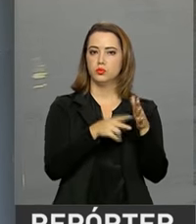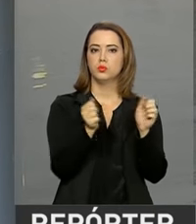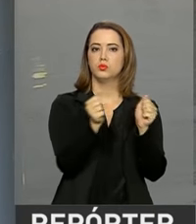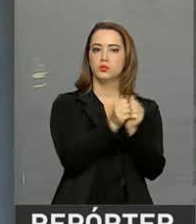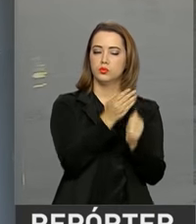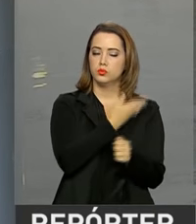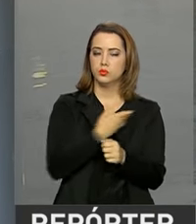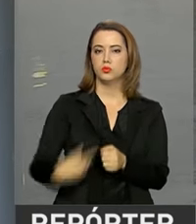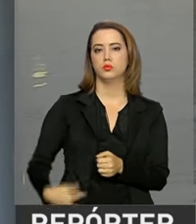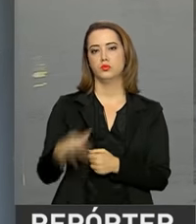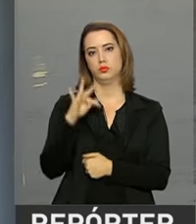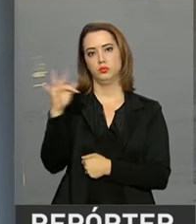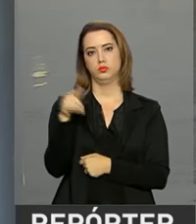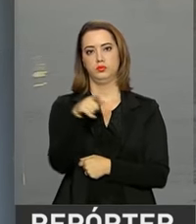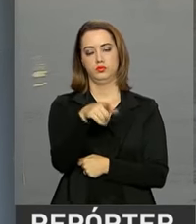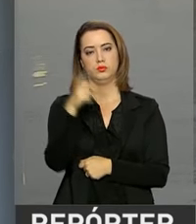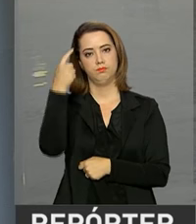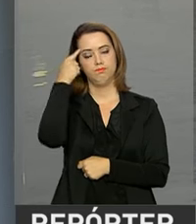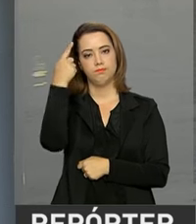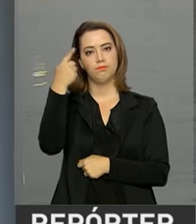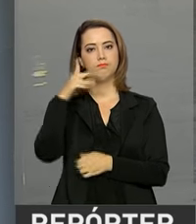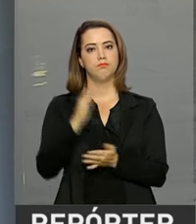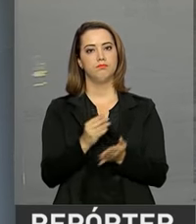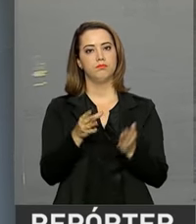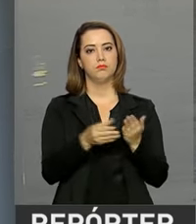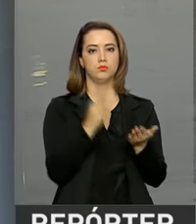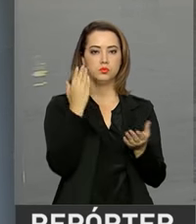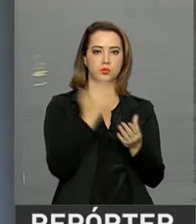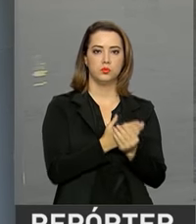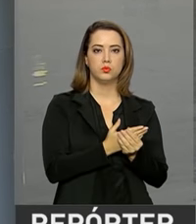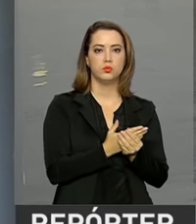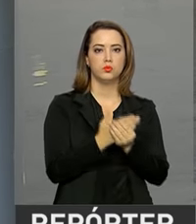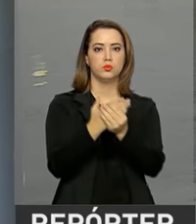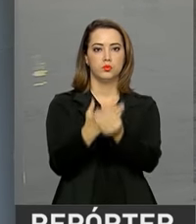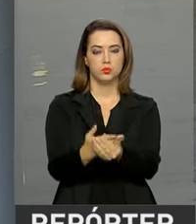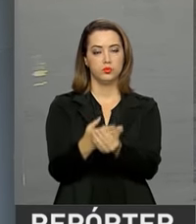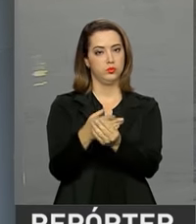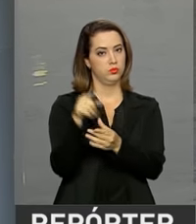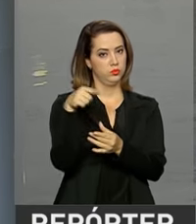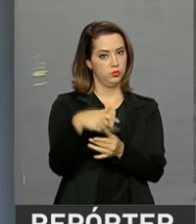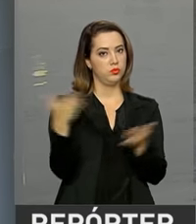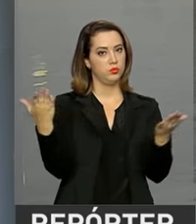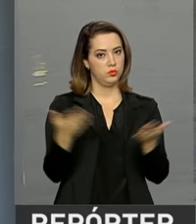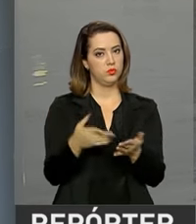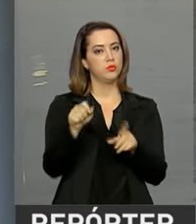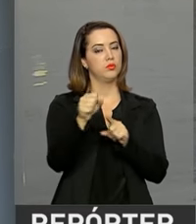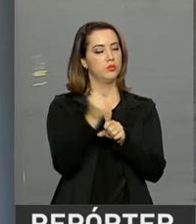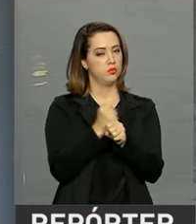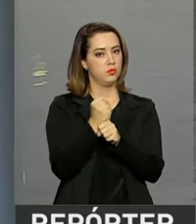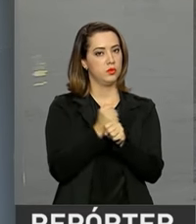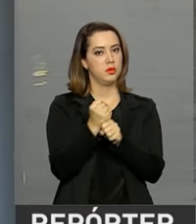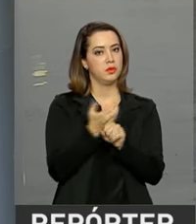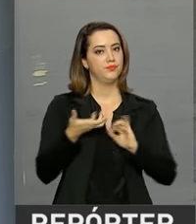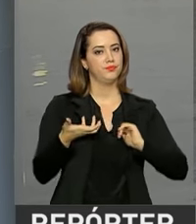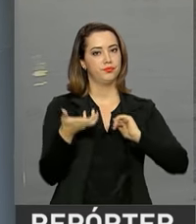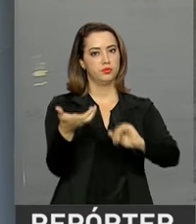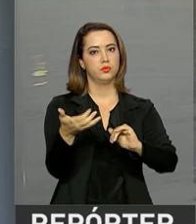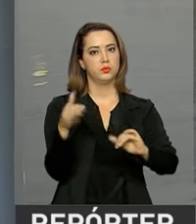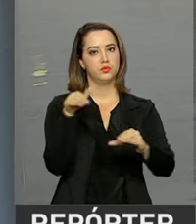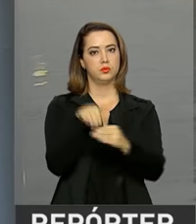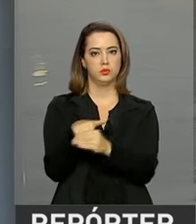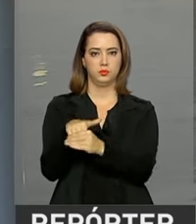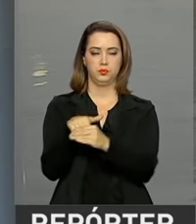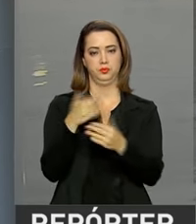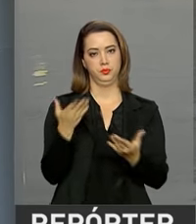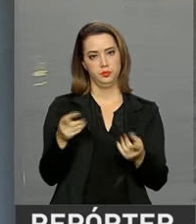A ideia do governo federal é enviar a proposta da reforma da Previdência Social ainda este ano para o Congresso Nacional,